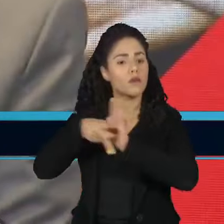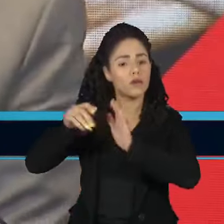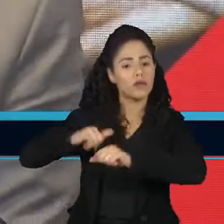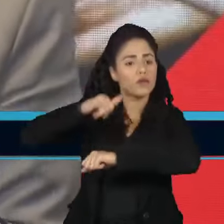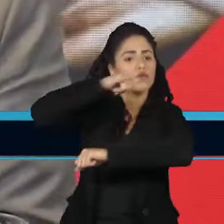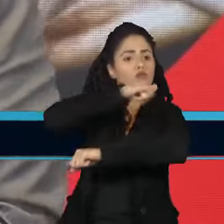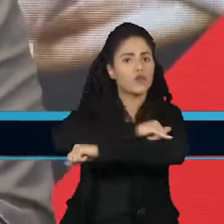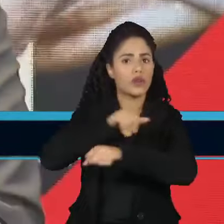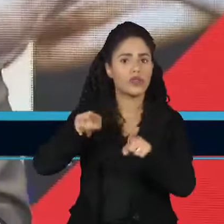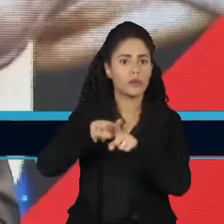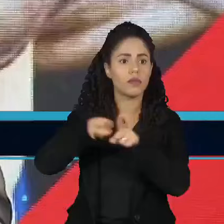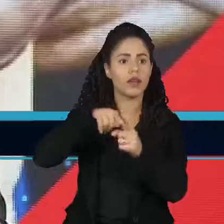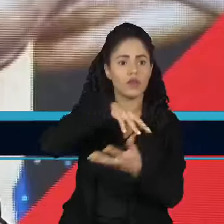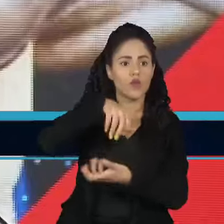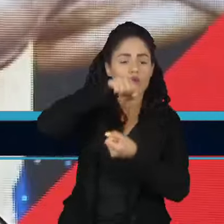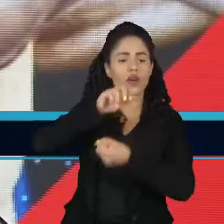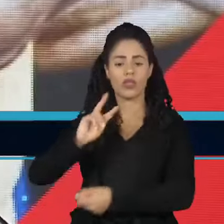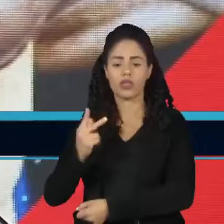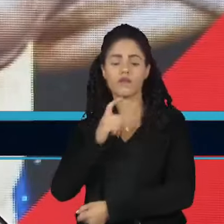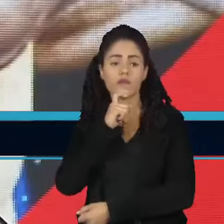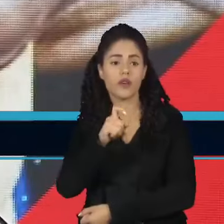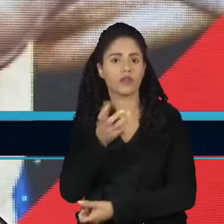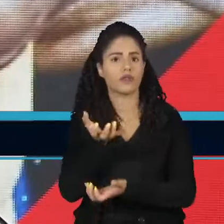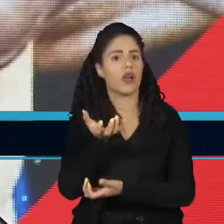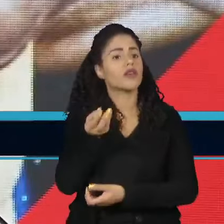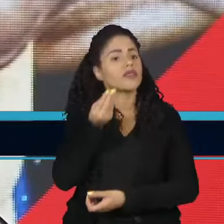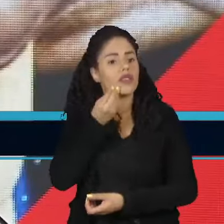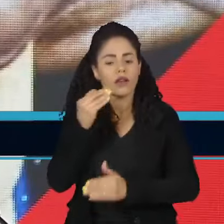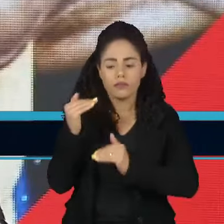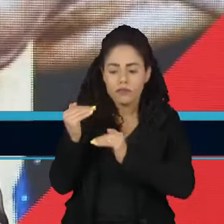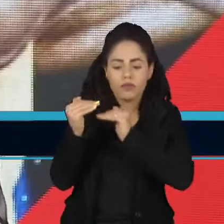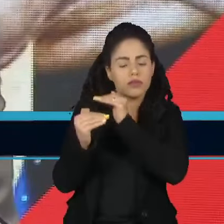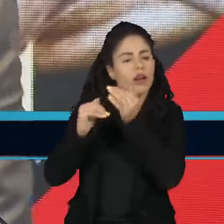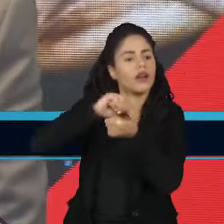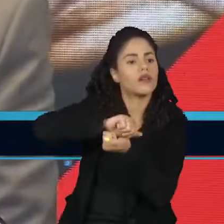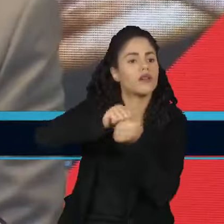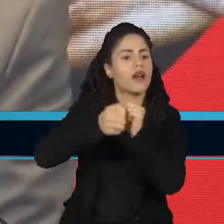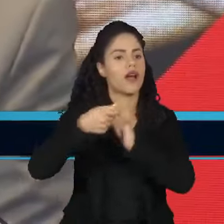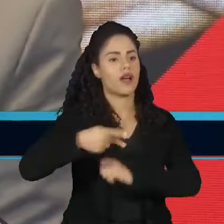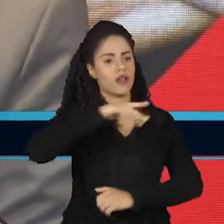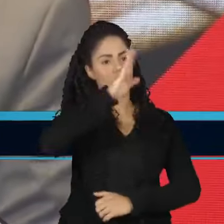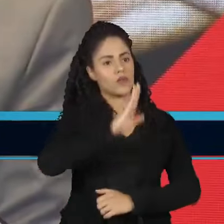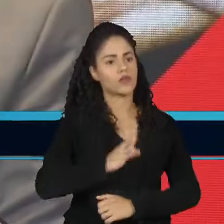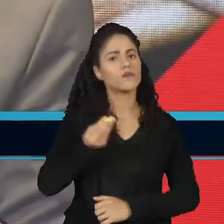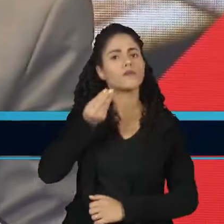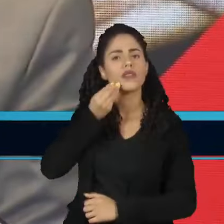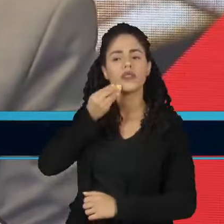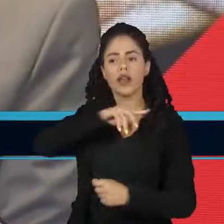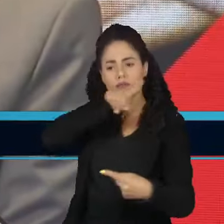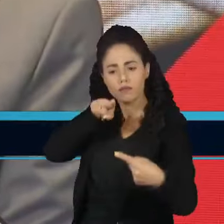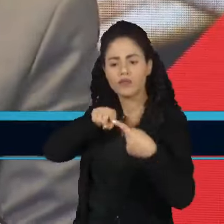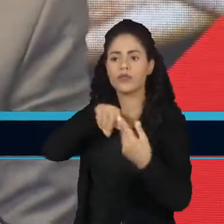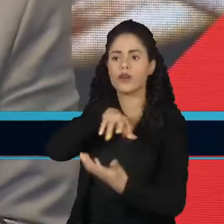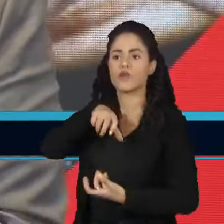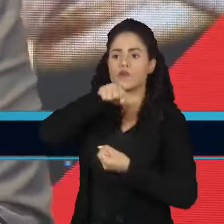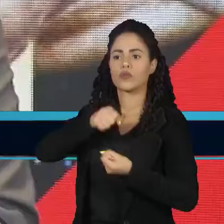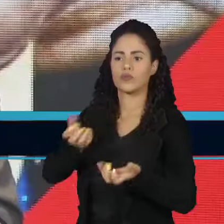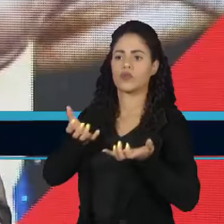hidrogênio verde é o renascimento da indústria do Brasil em bases